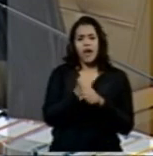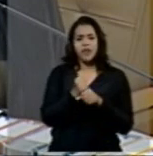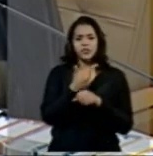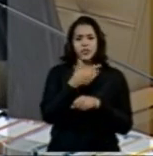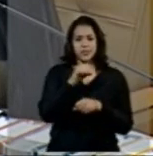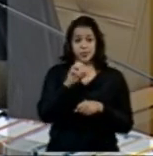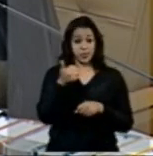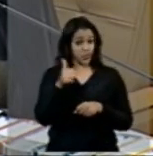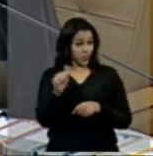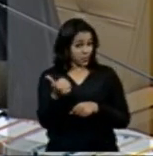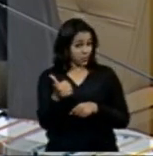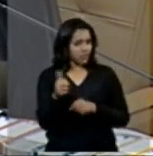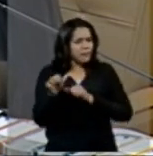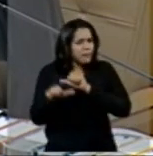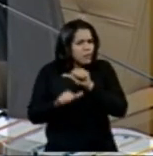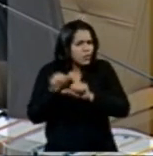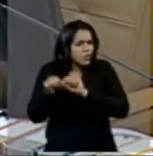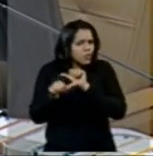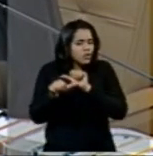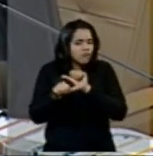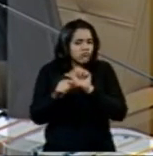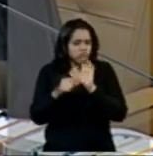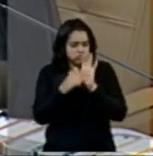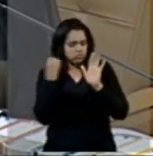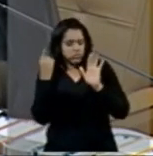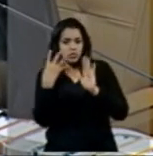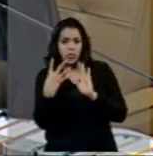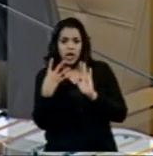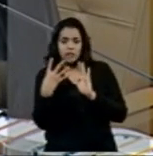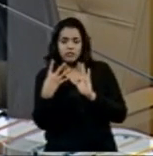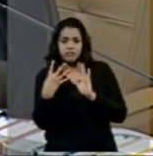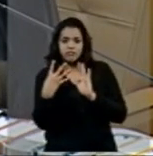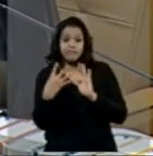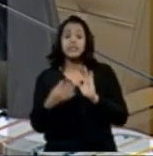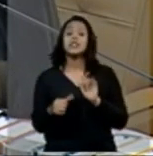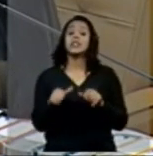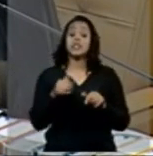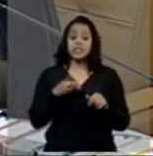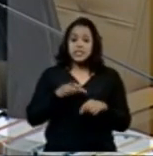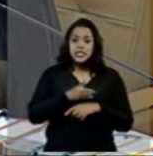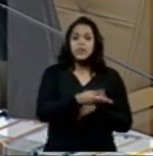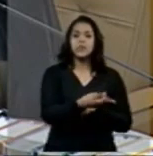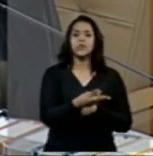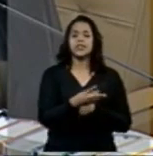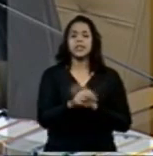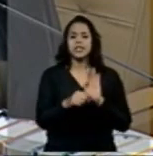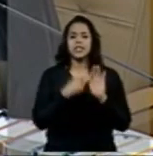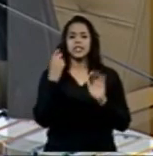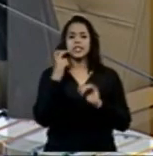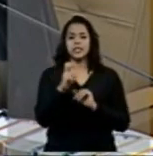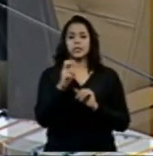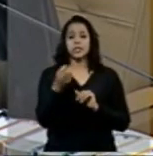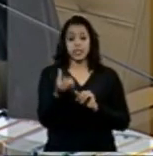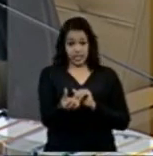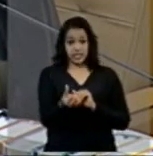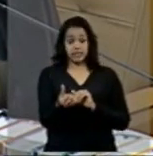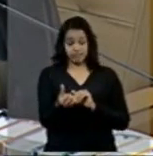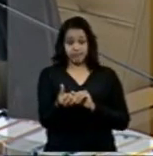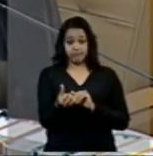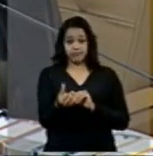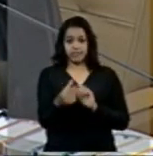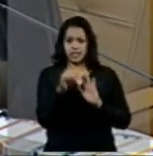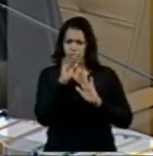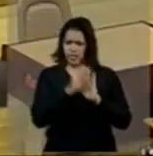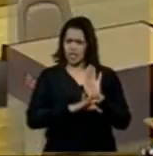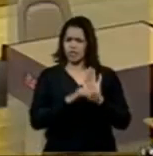2011, alterando o item 4 e inserindo os itens 5 e 6 na